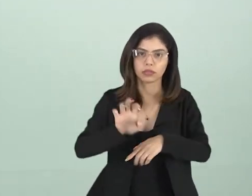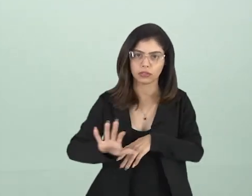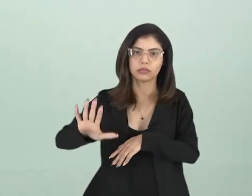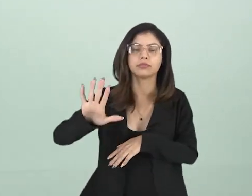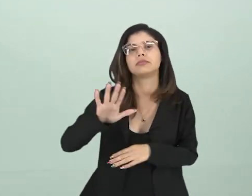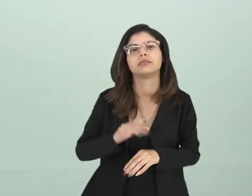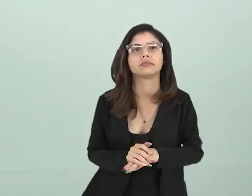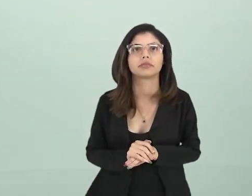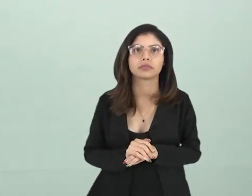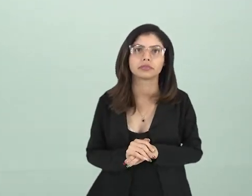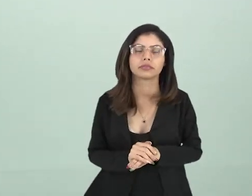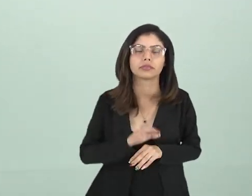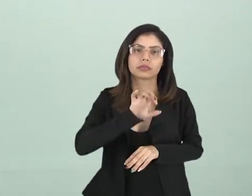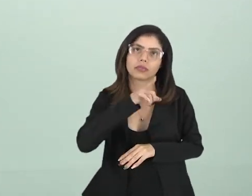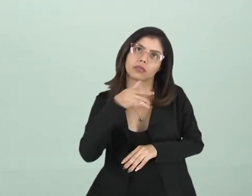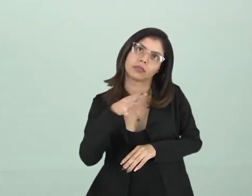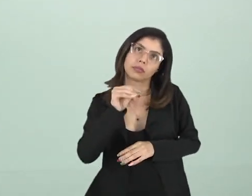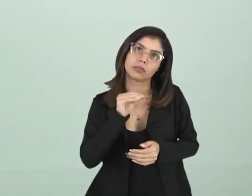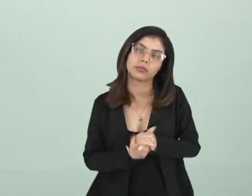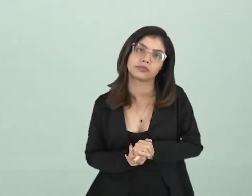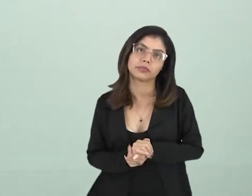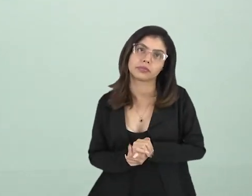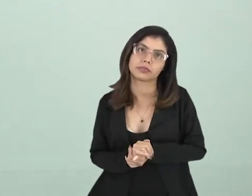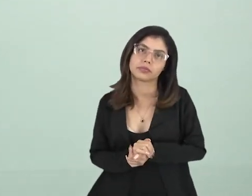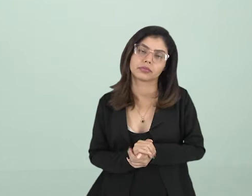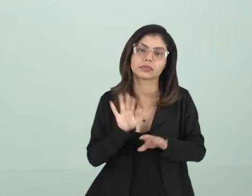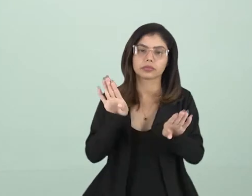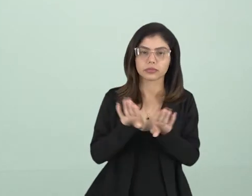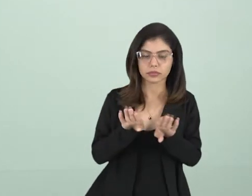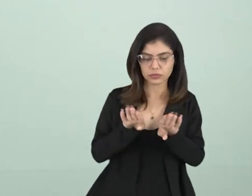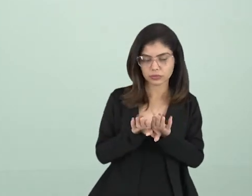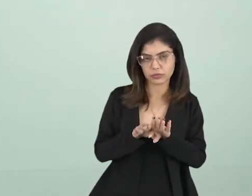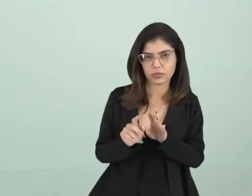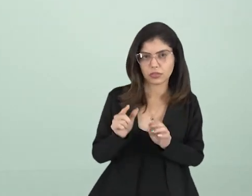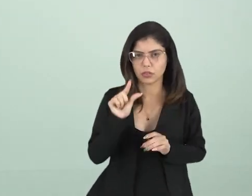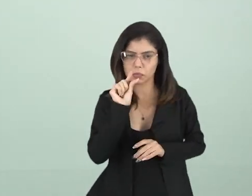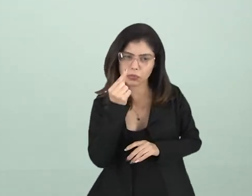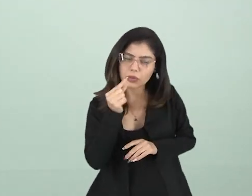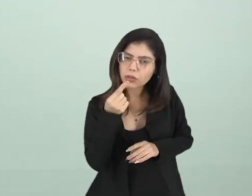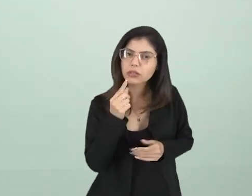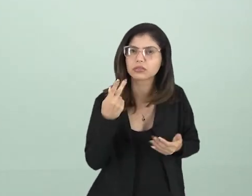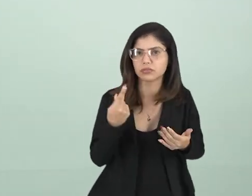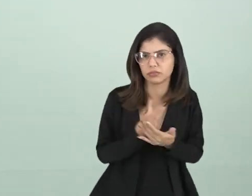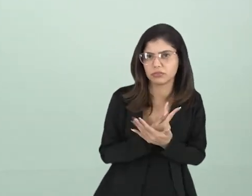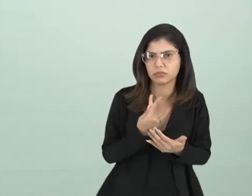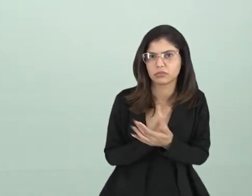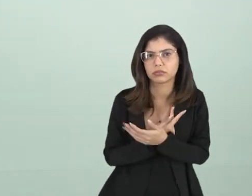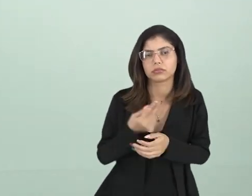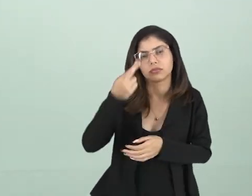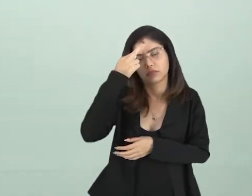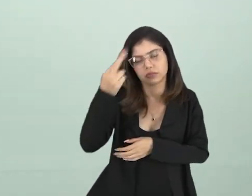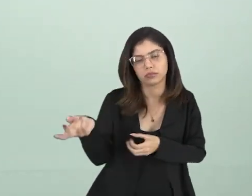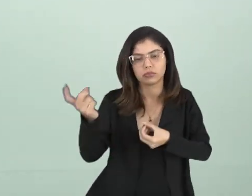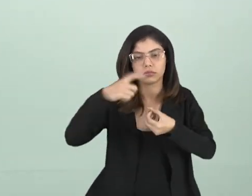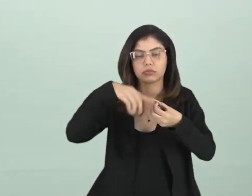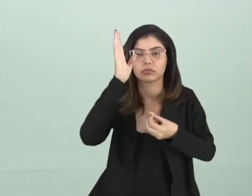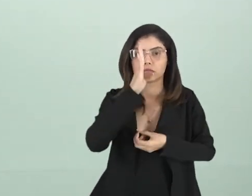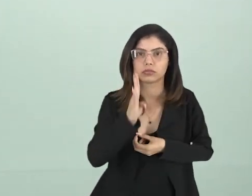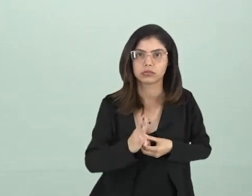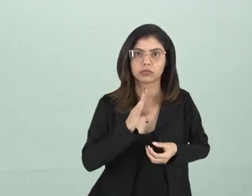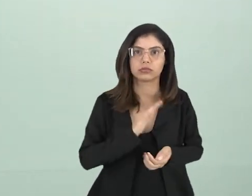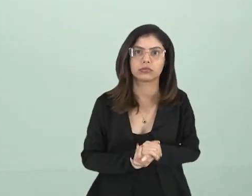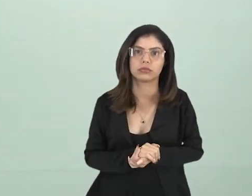contra o eixo nazifascismo, né? A favor dos aliados. Então, é um pouco incoerente quando os soldados retornam ao